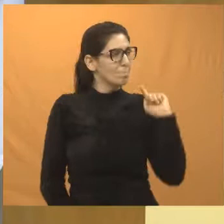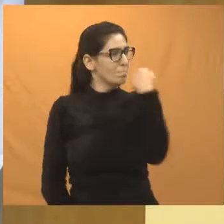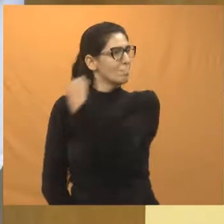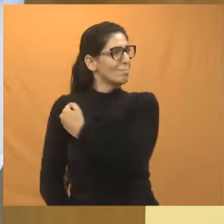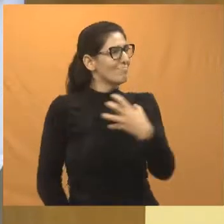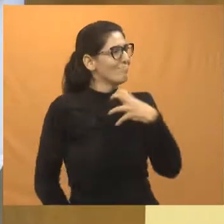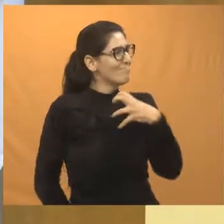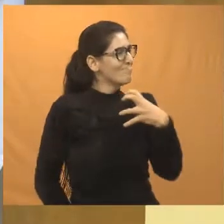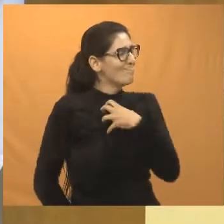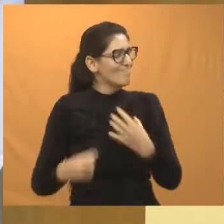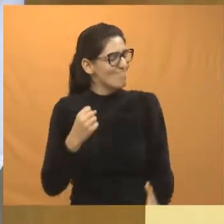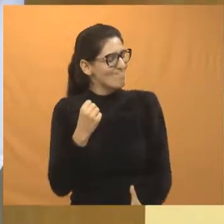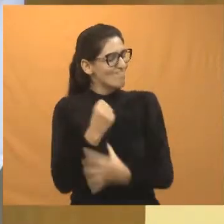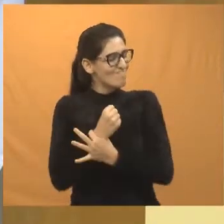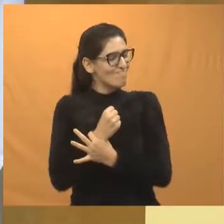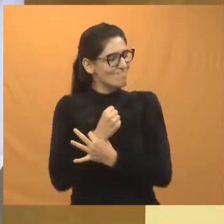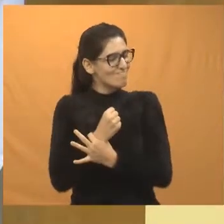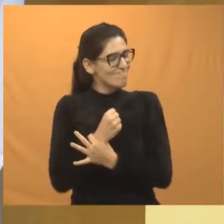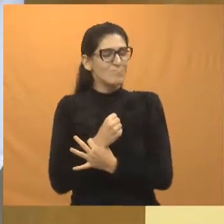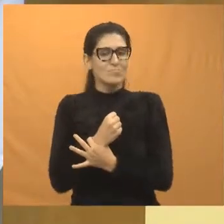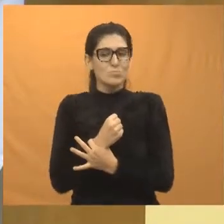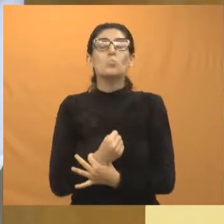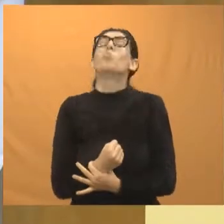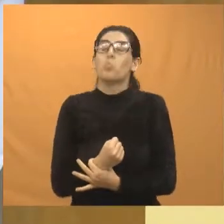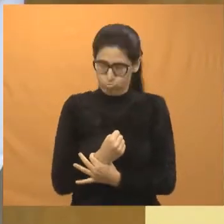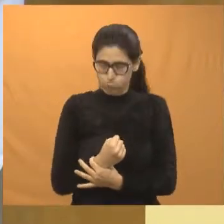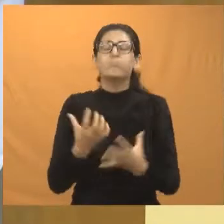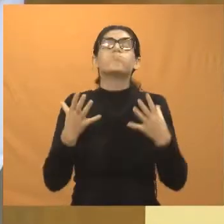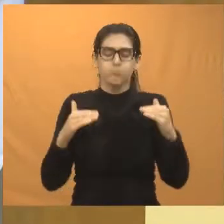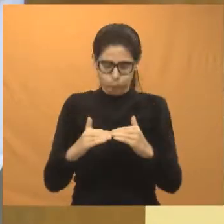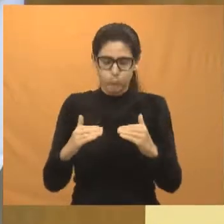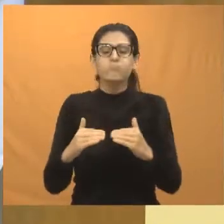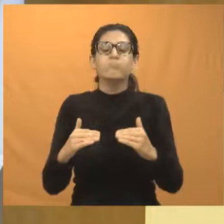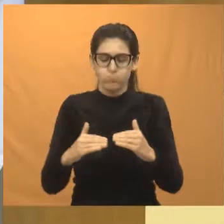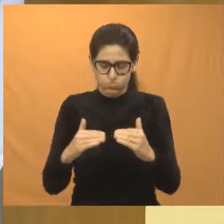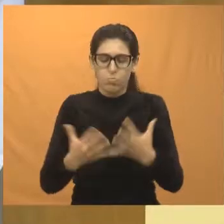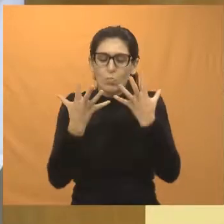estar analisando e assim sendo favorável a esse projeto.